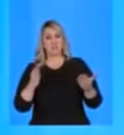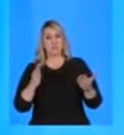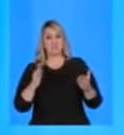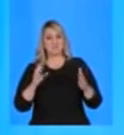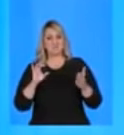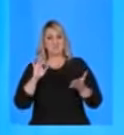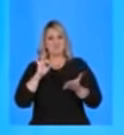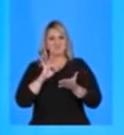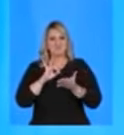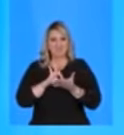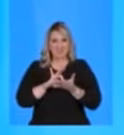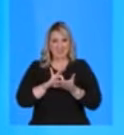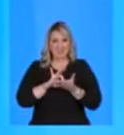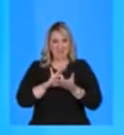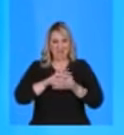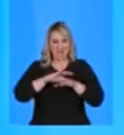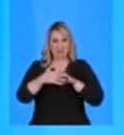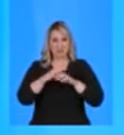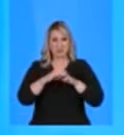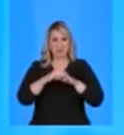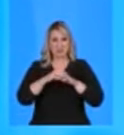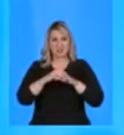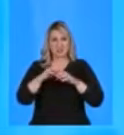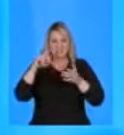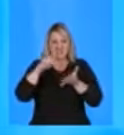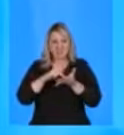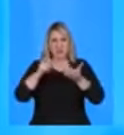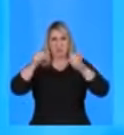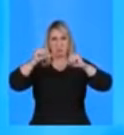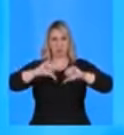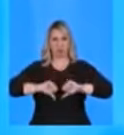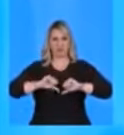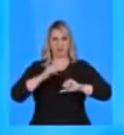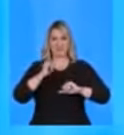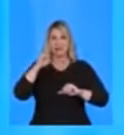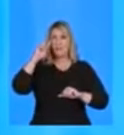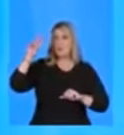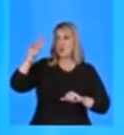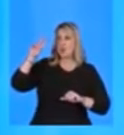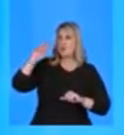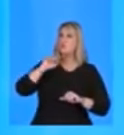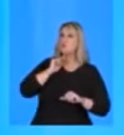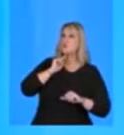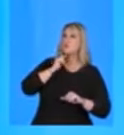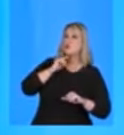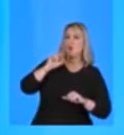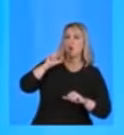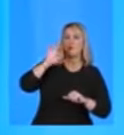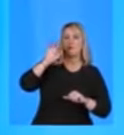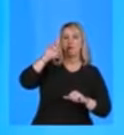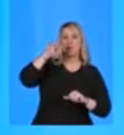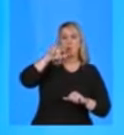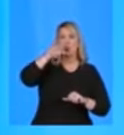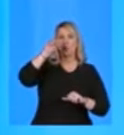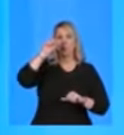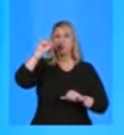realmente com a sua estrutura caindo se você vê fungos no teto de uma